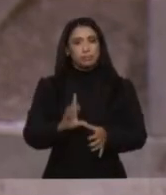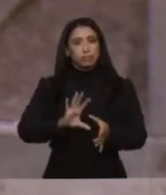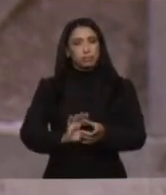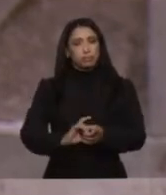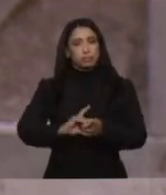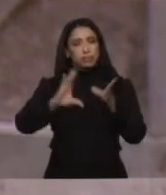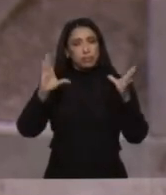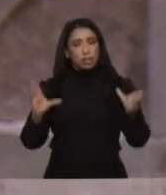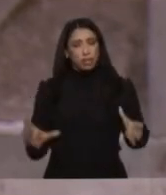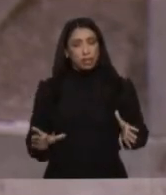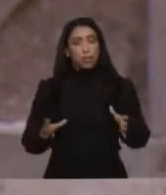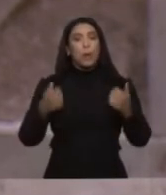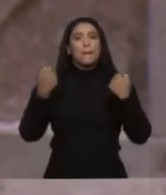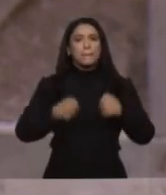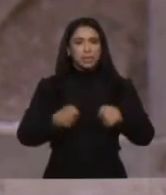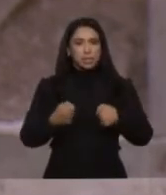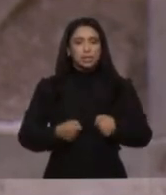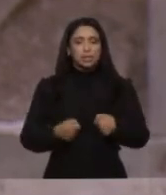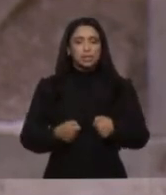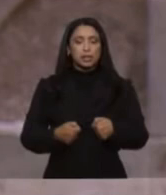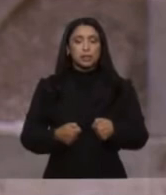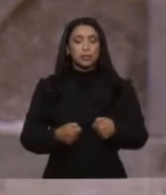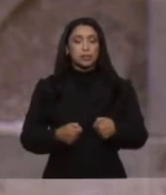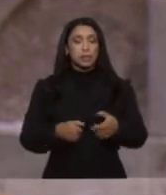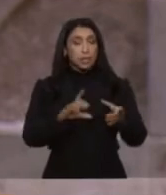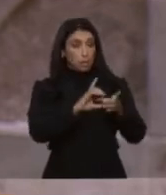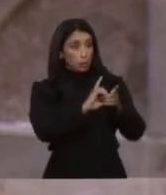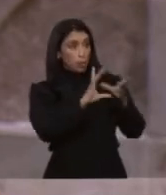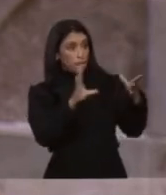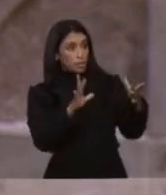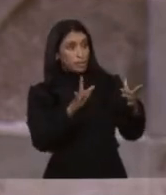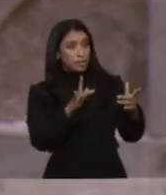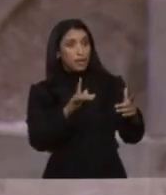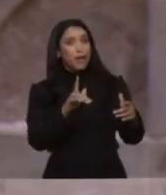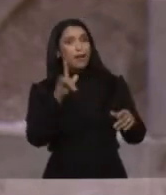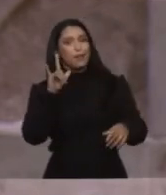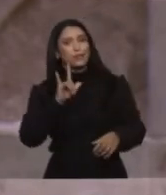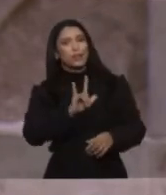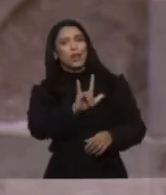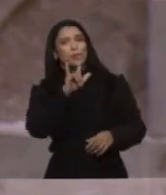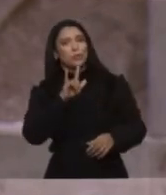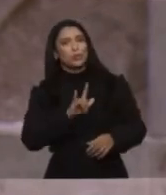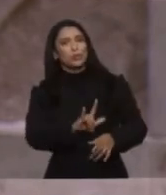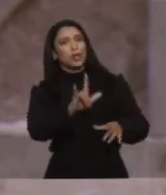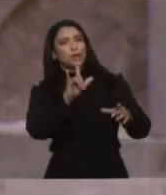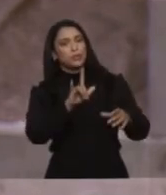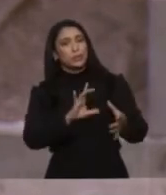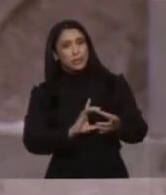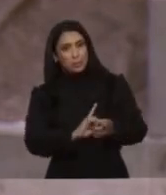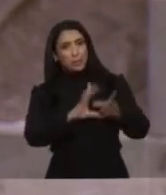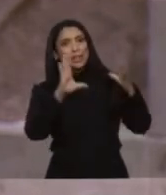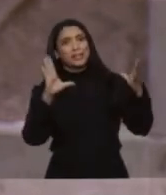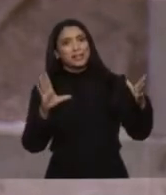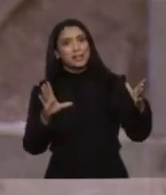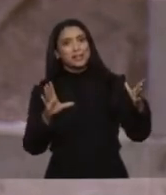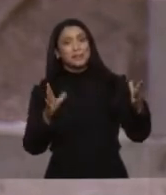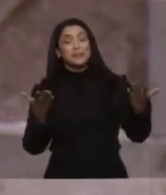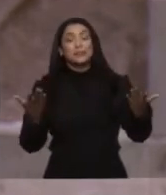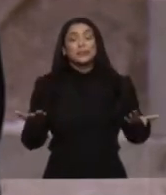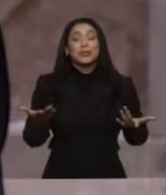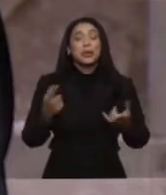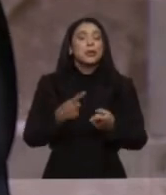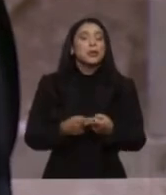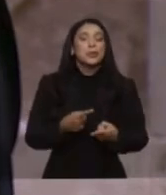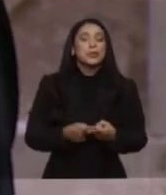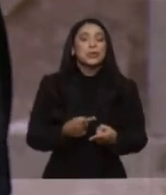dizer todos os dias: democracia, eu te amo, eu te amo, eu te amo. Porque esta